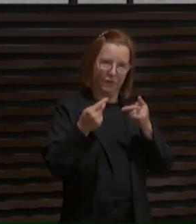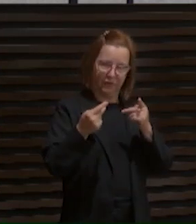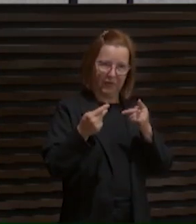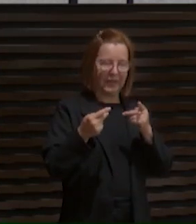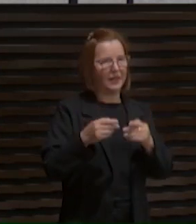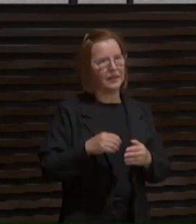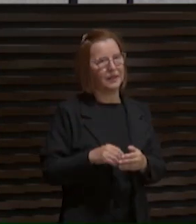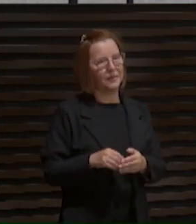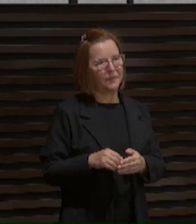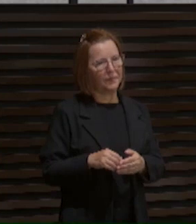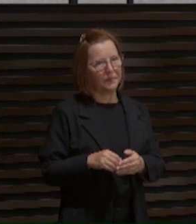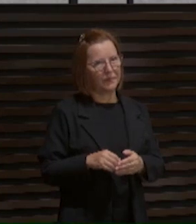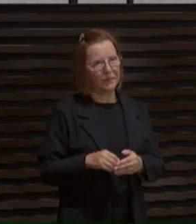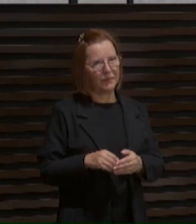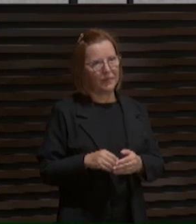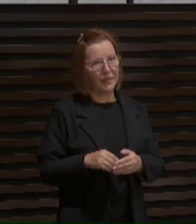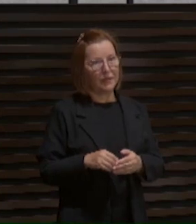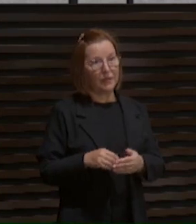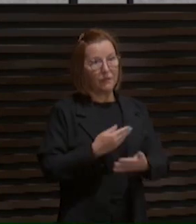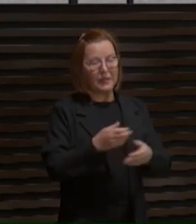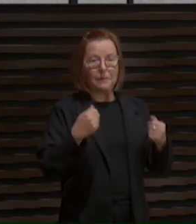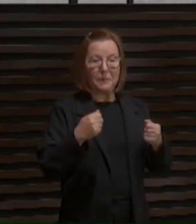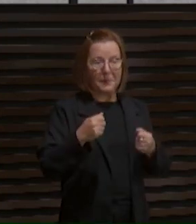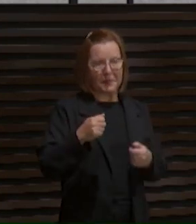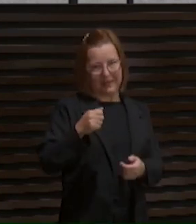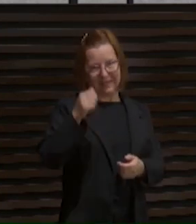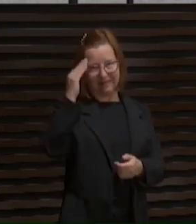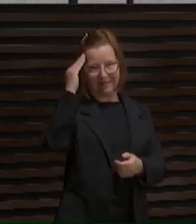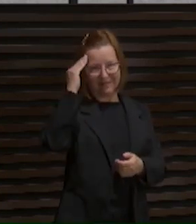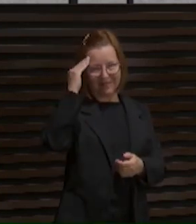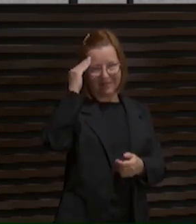imperativos, sabendo o que aconteceu.